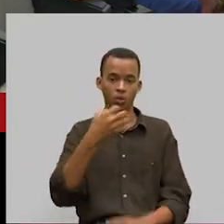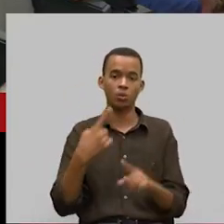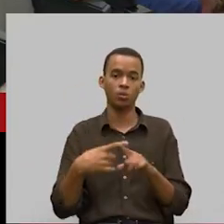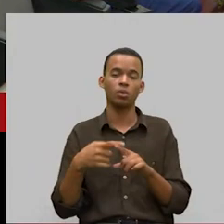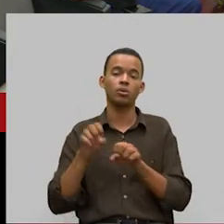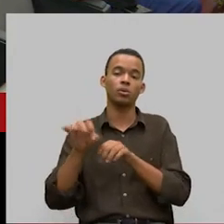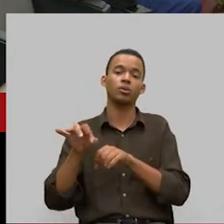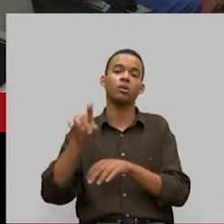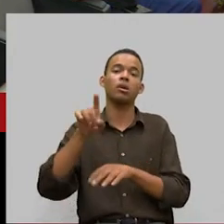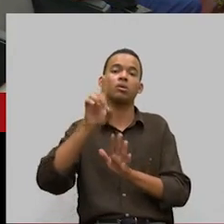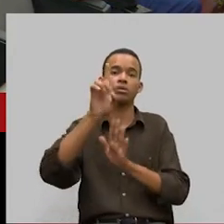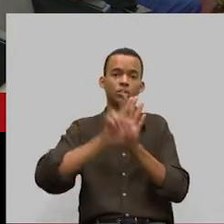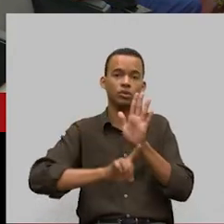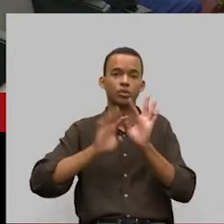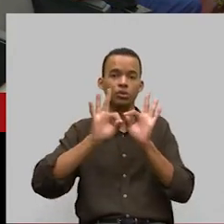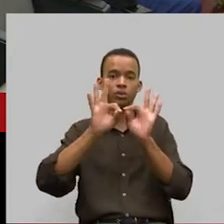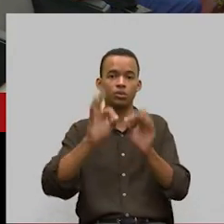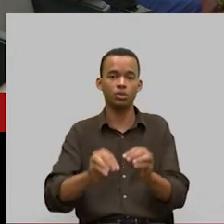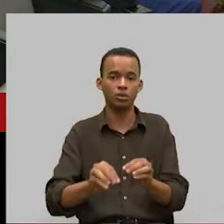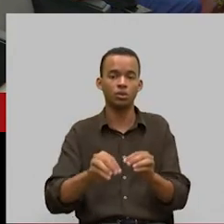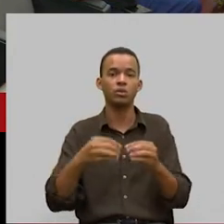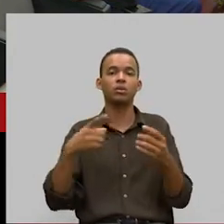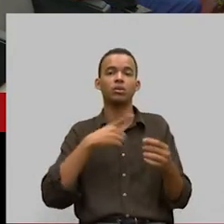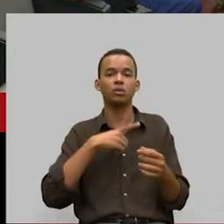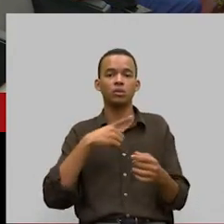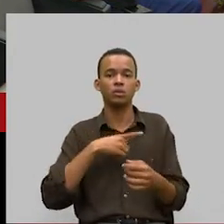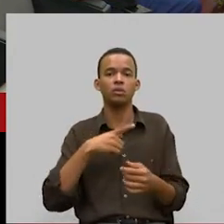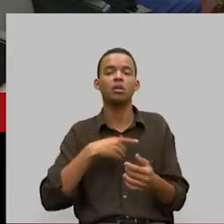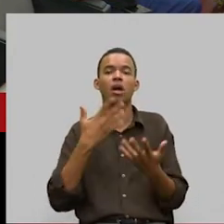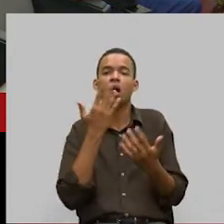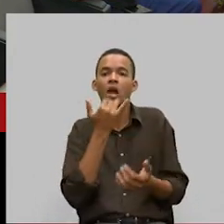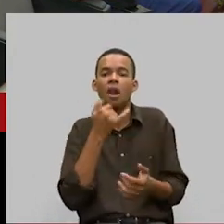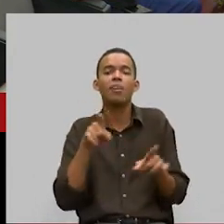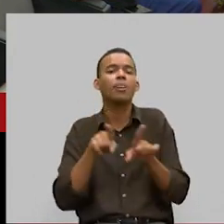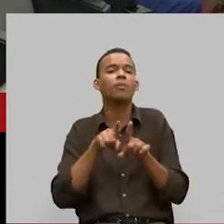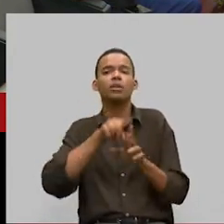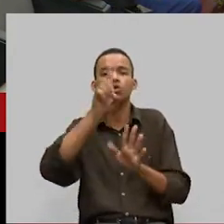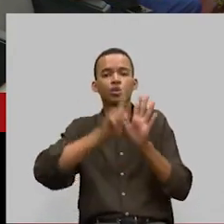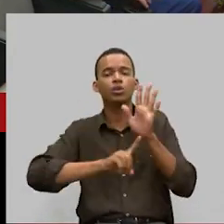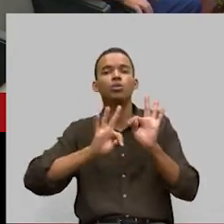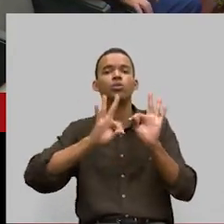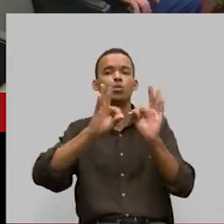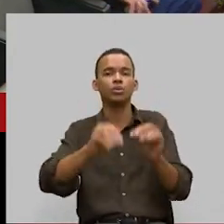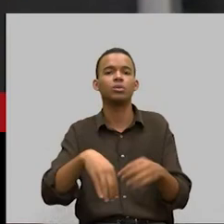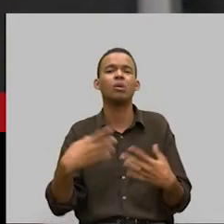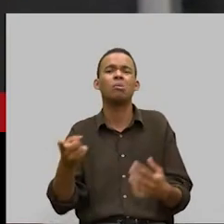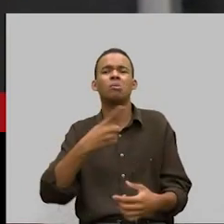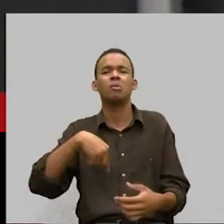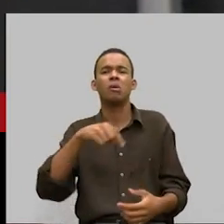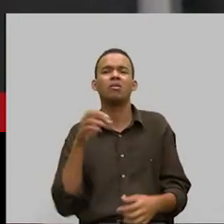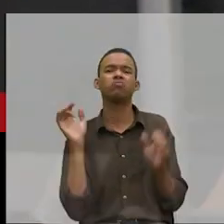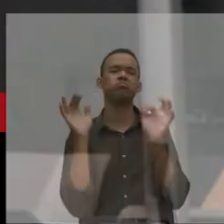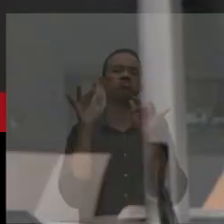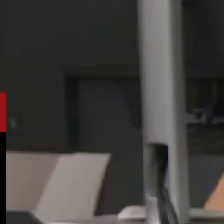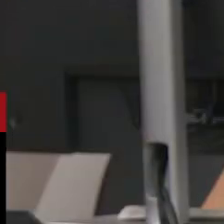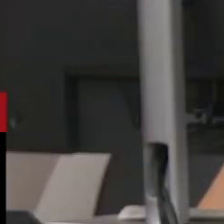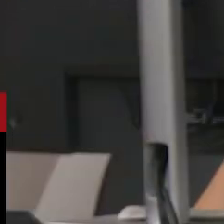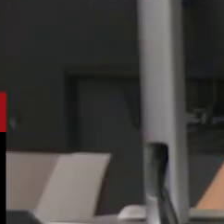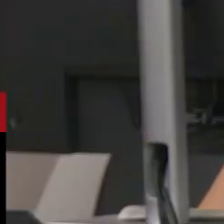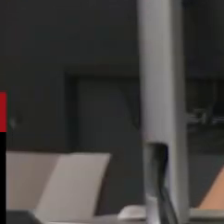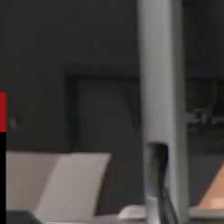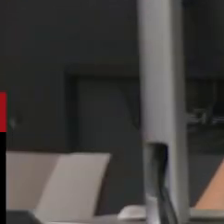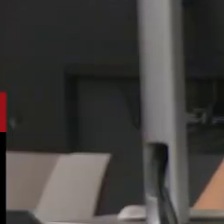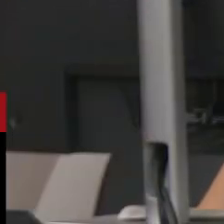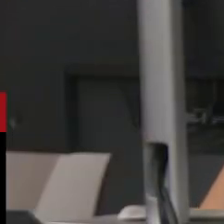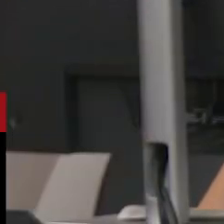direito de todos e ter alimentação também é então a gente não devia estar aqui debatendo e